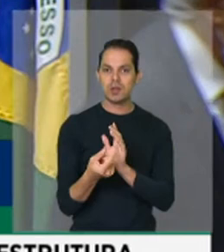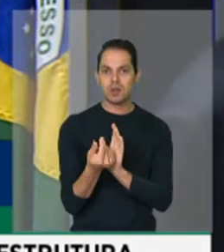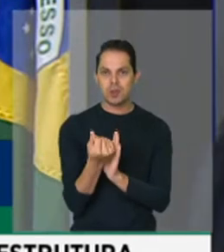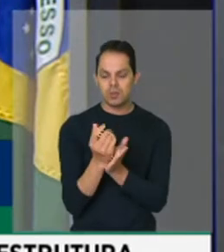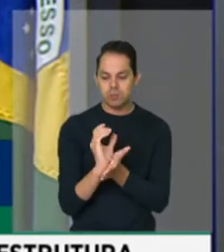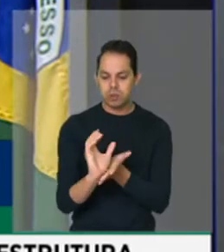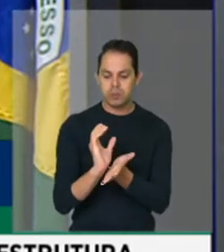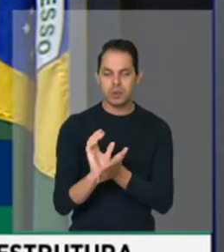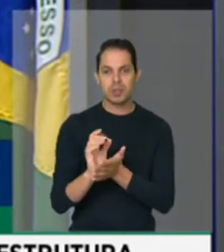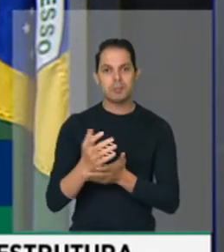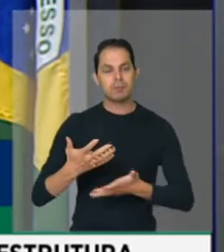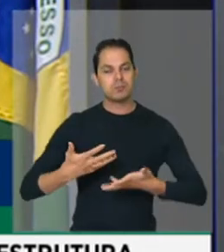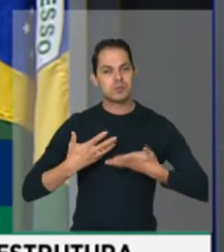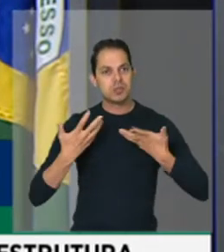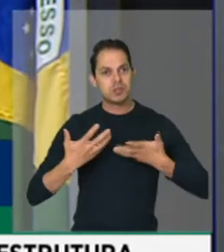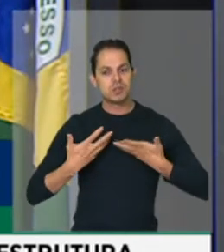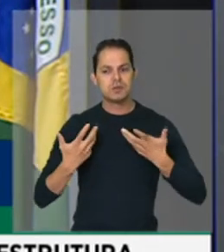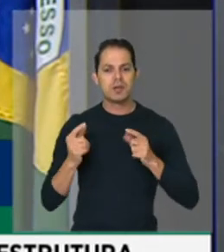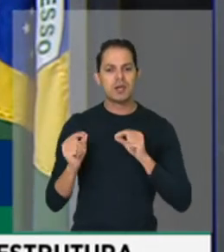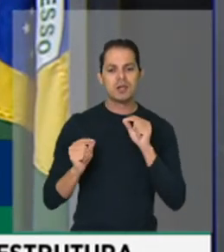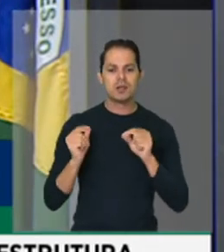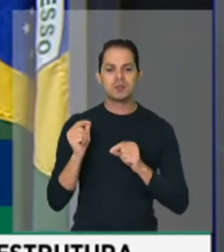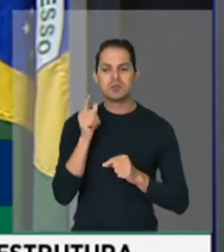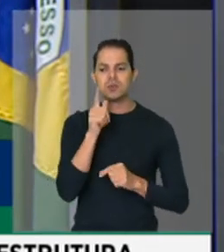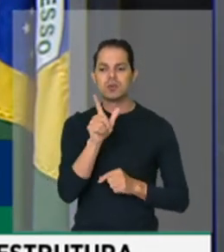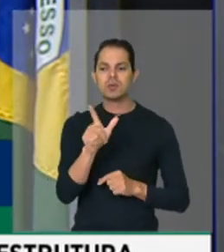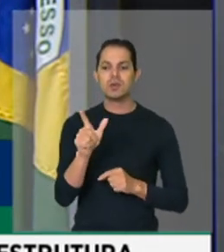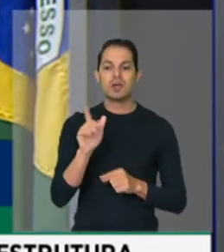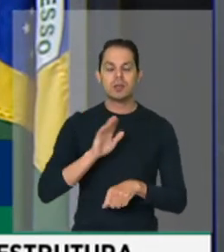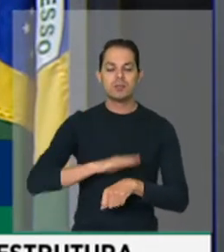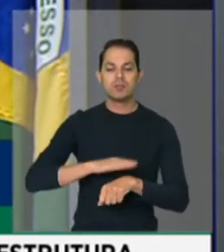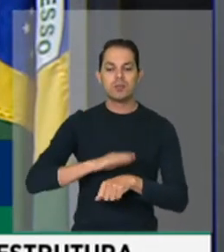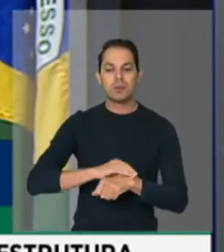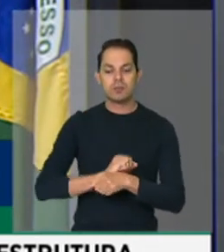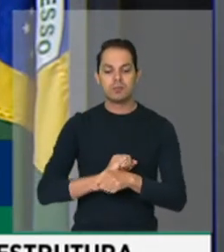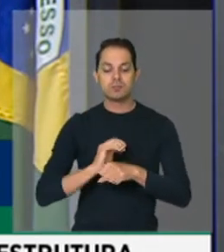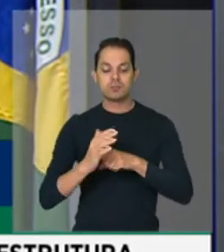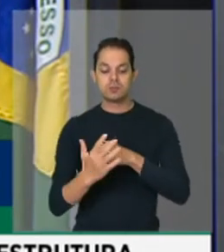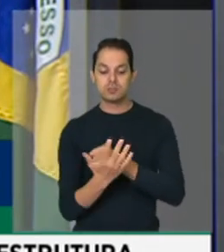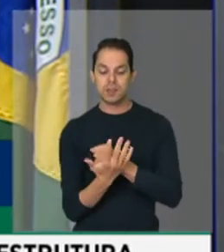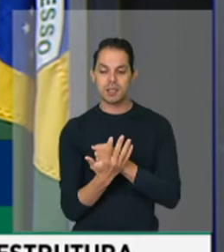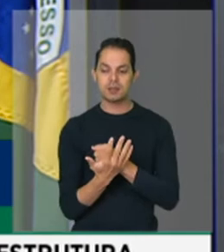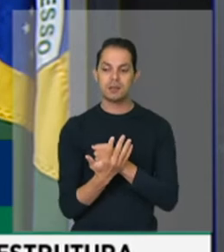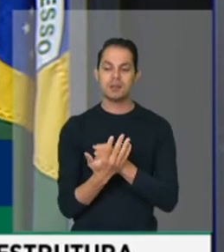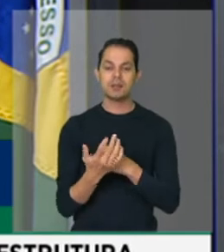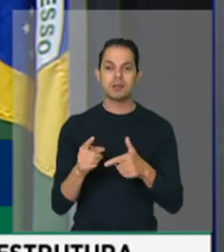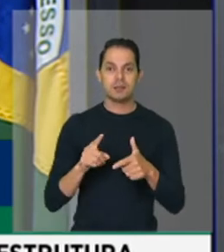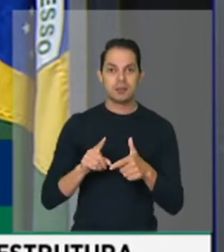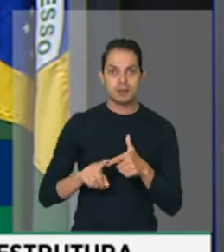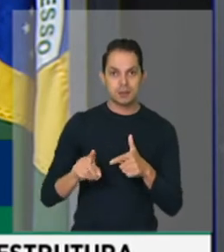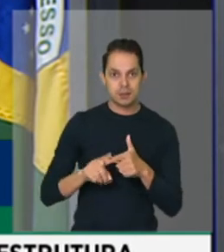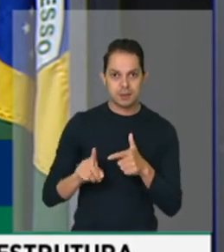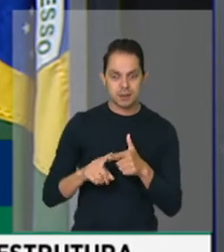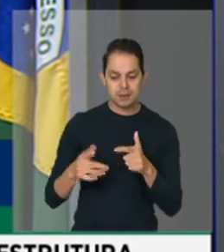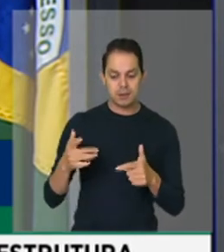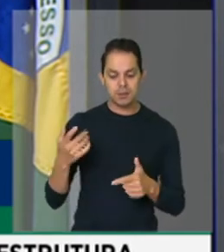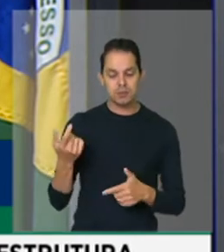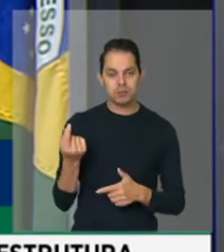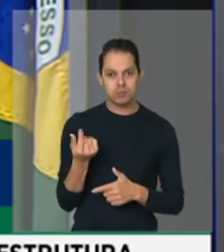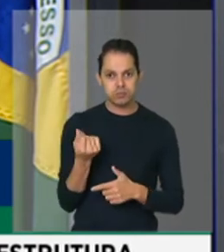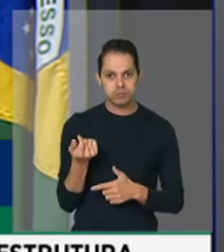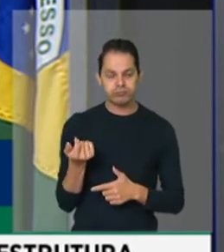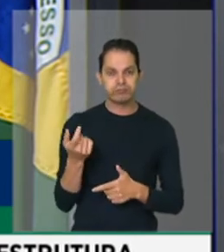muito motivado por aquilo que foi o momento da pandemia, à crise econômica daí advinda,